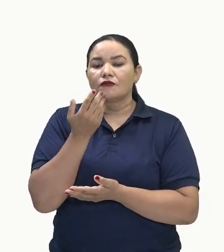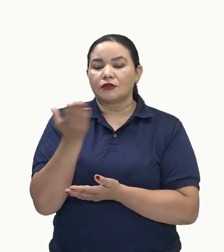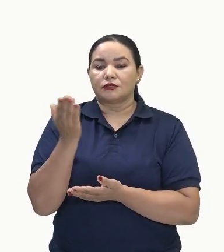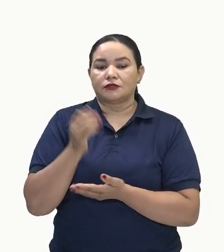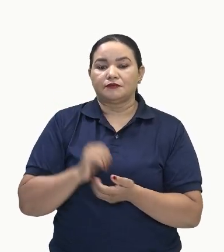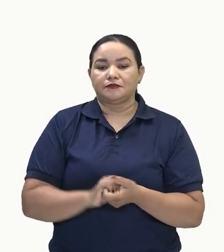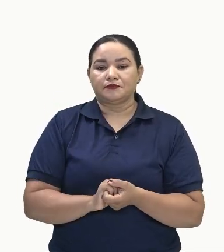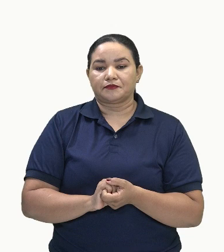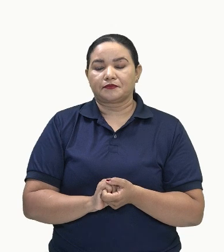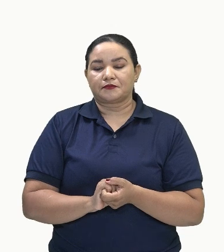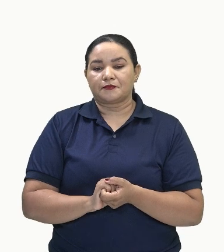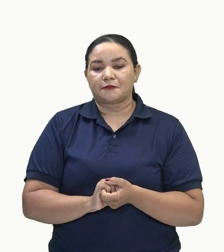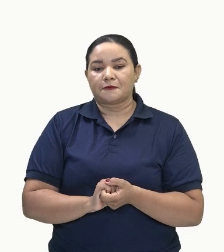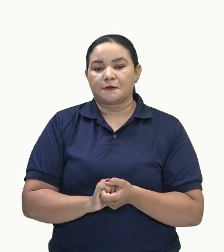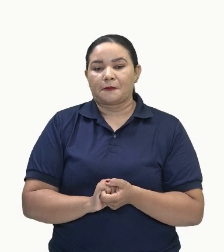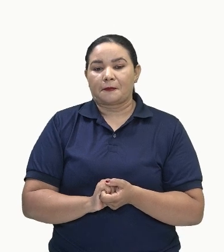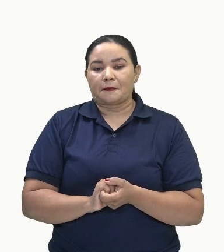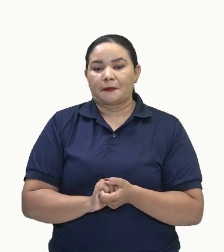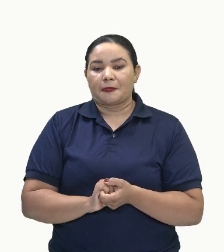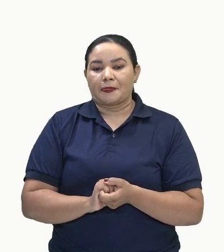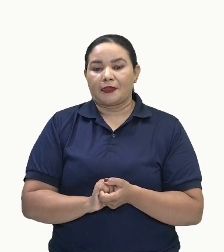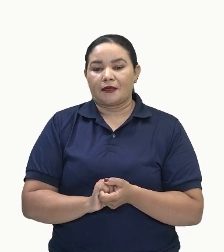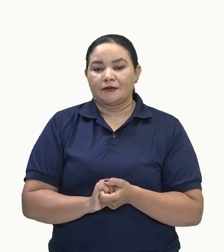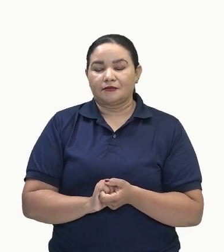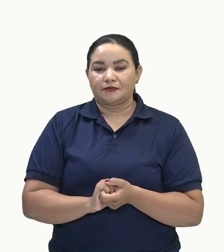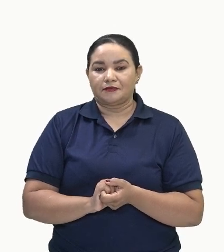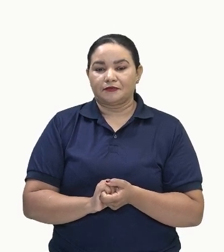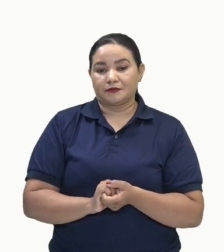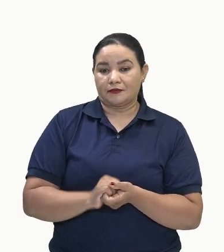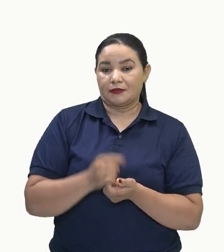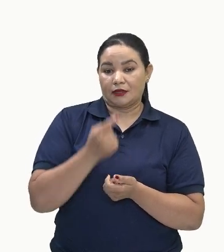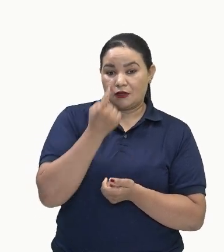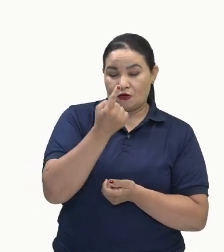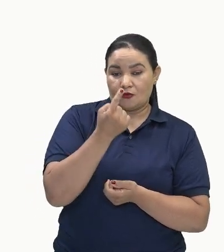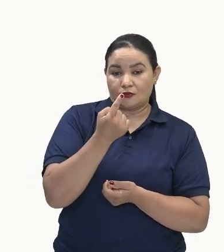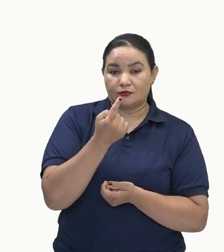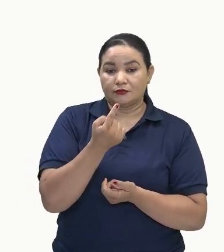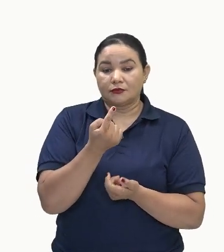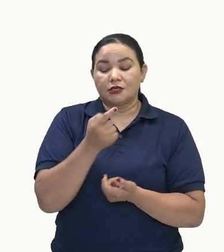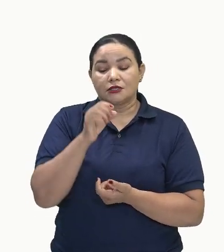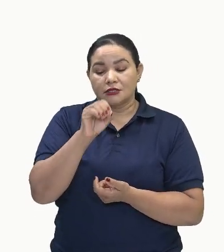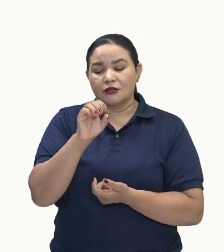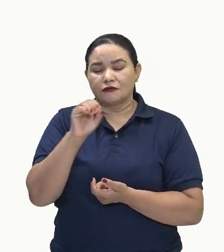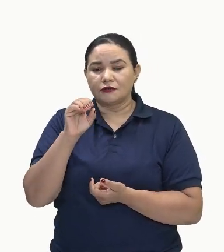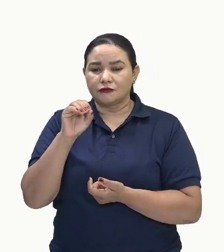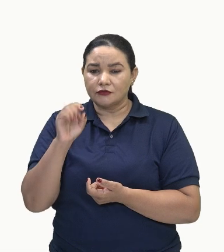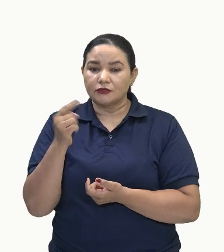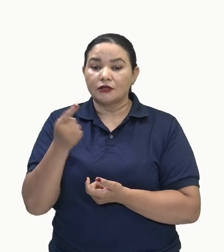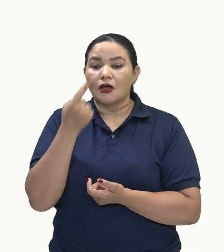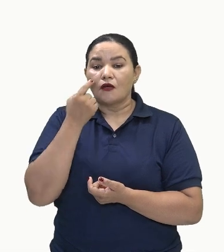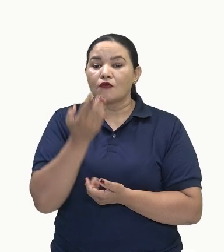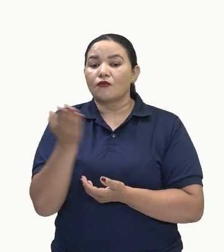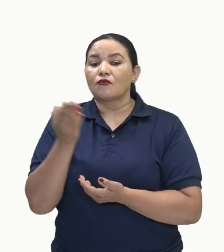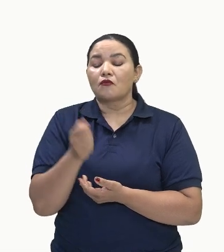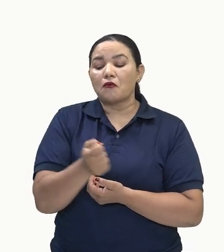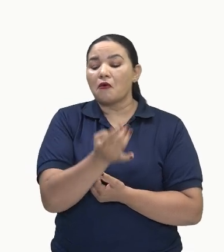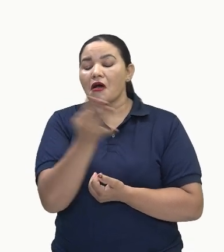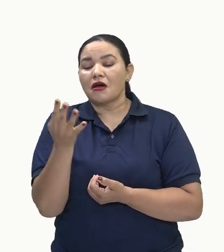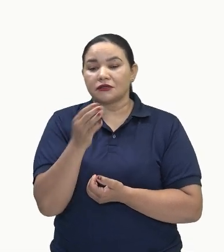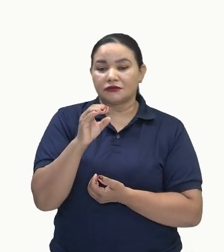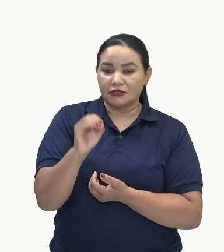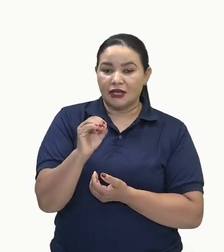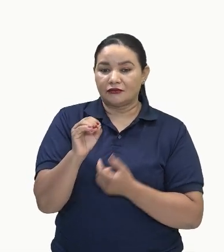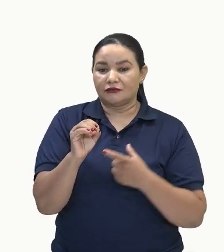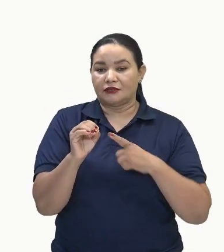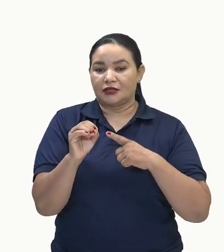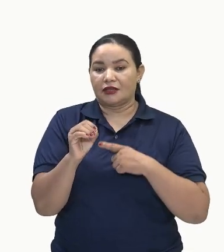Escreva a medida. 1 nanômetro equivale a 1 bilionésimo de metro. Nós temos aqui, ó, 0, olha a quantidade de zero que nós temos.